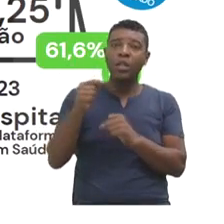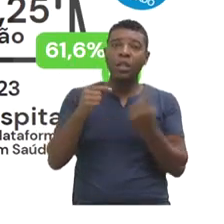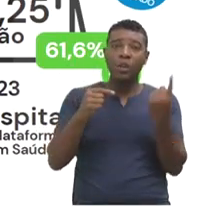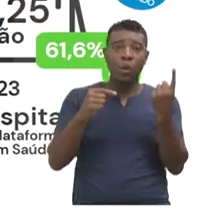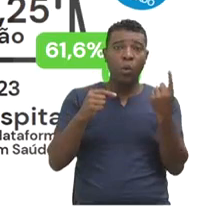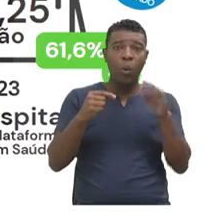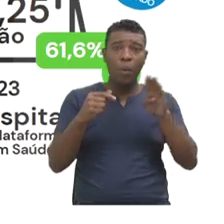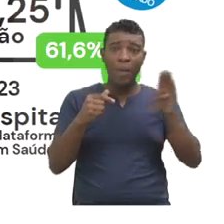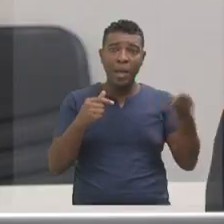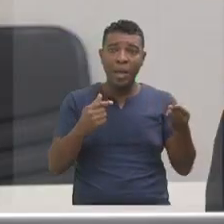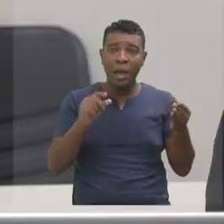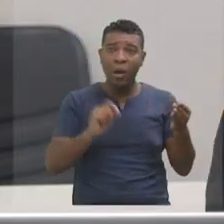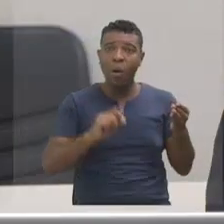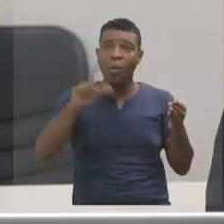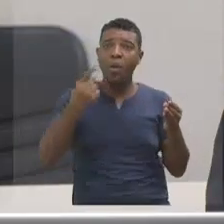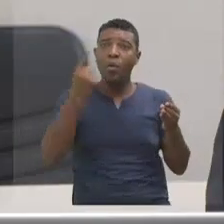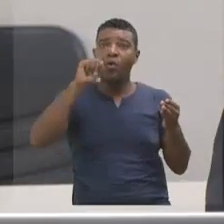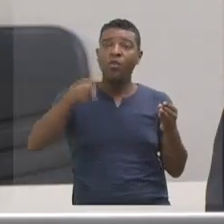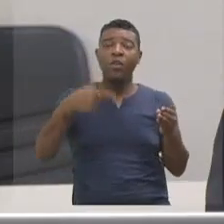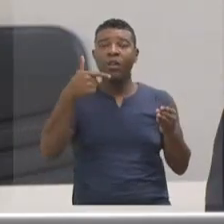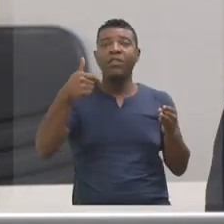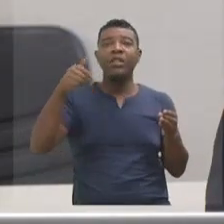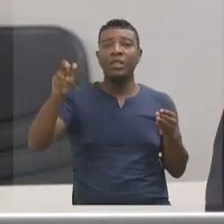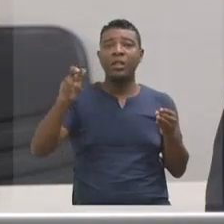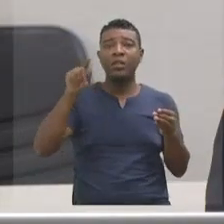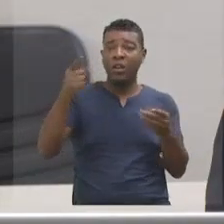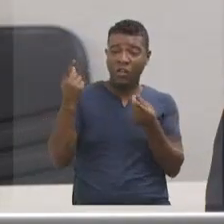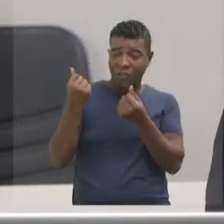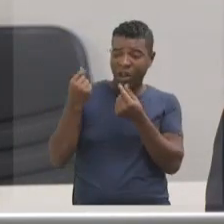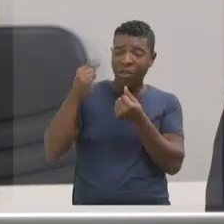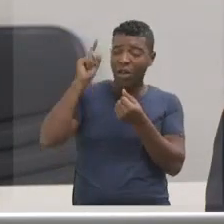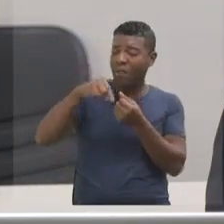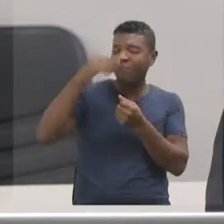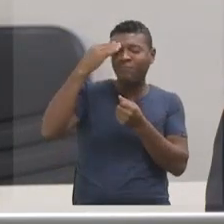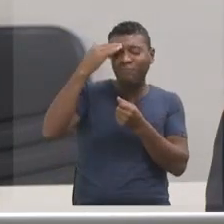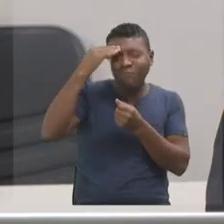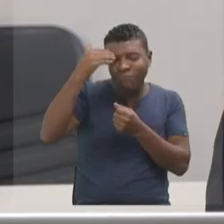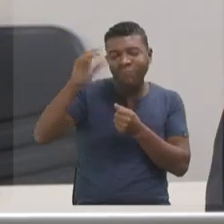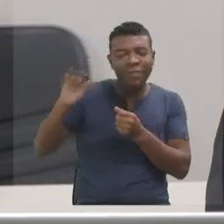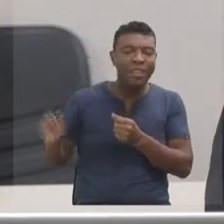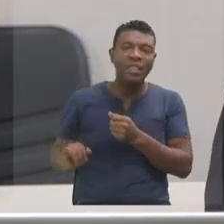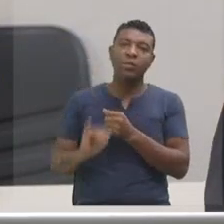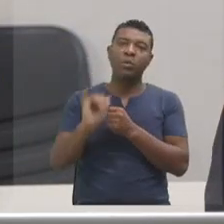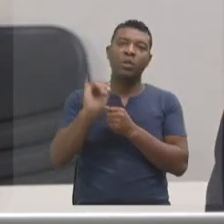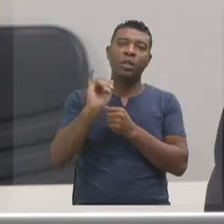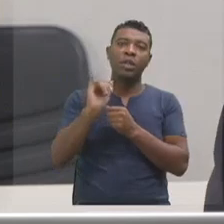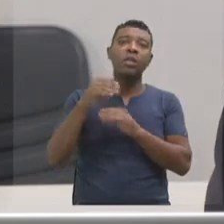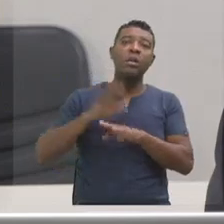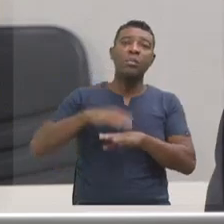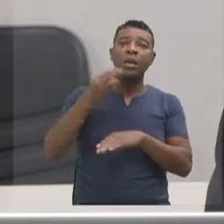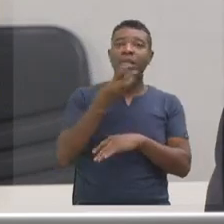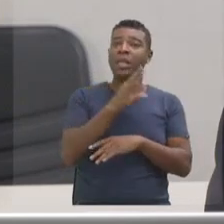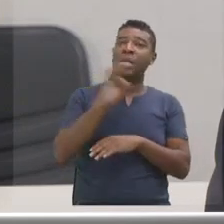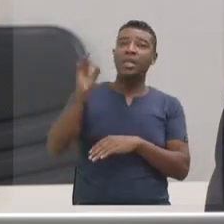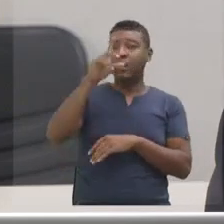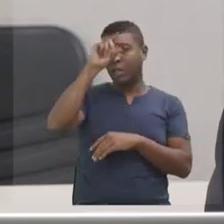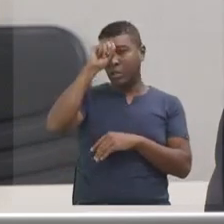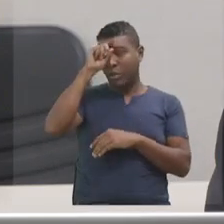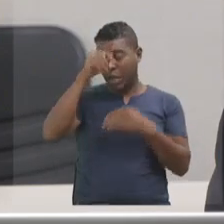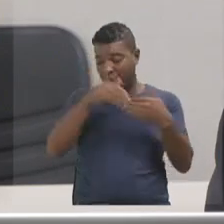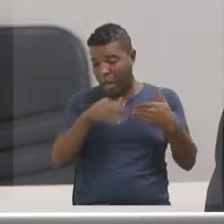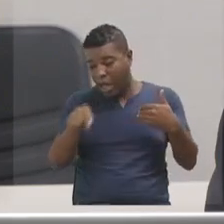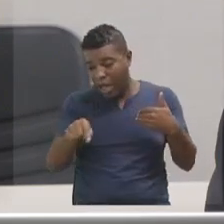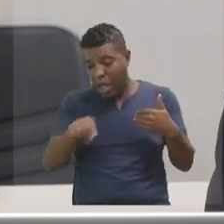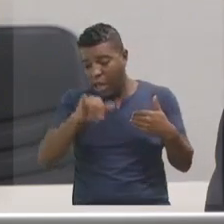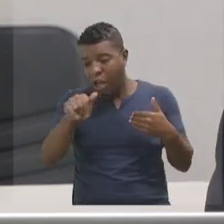que o valor é um sucesso são 300 mais de 300 hospitais nessa política mas estamos agora para julho né junto